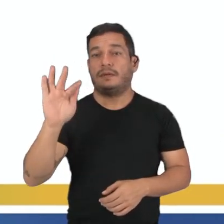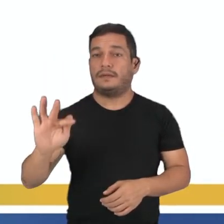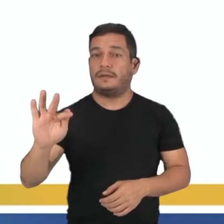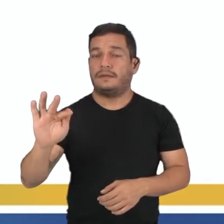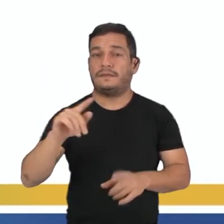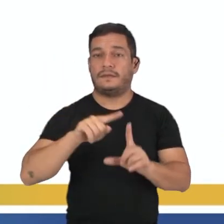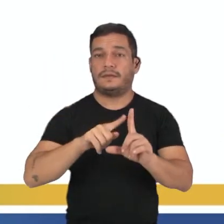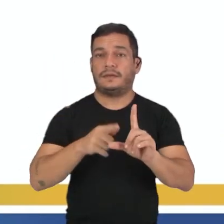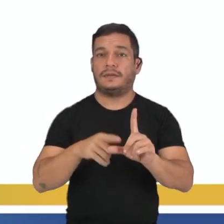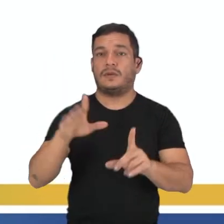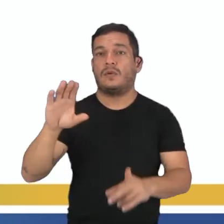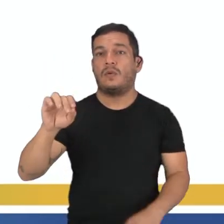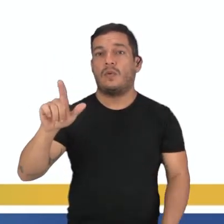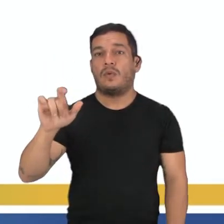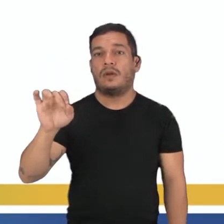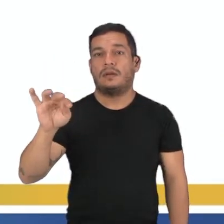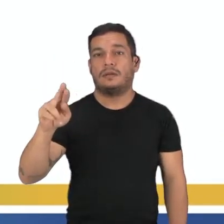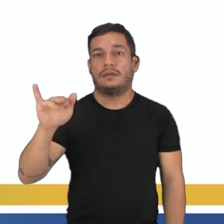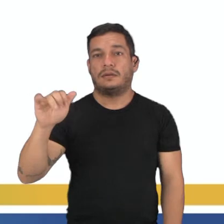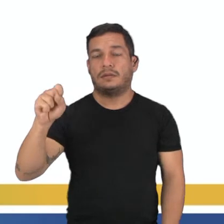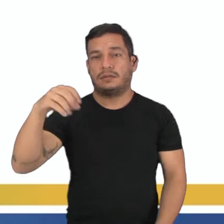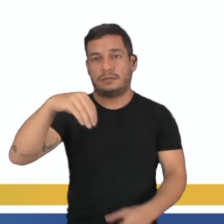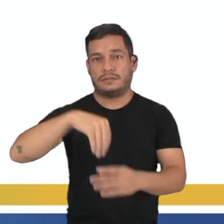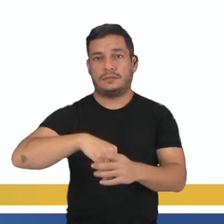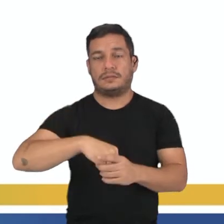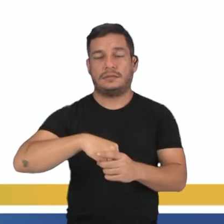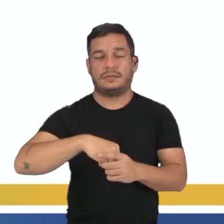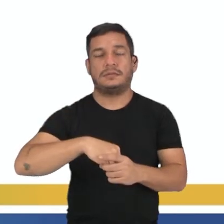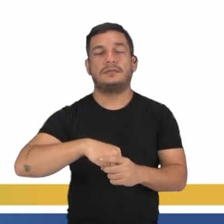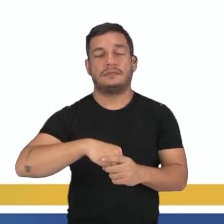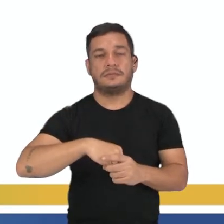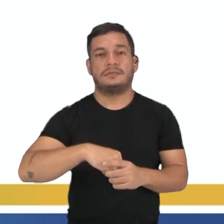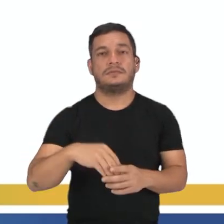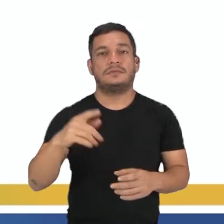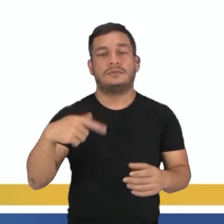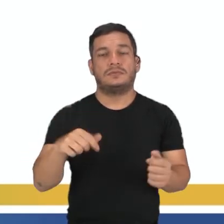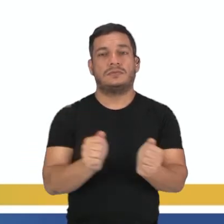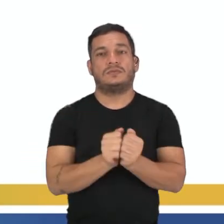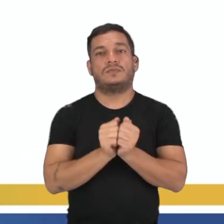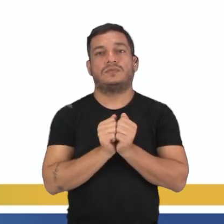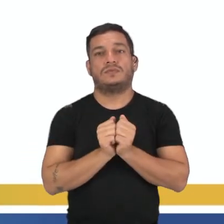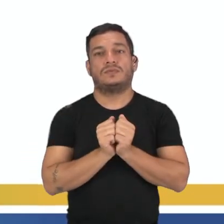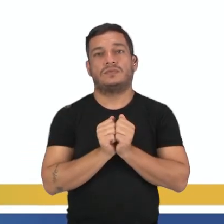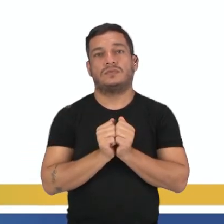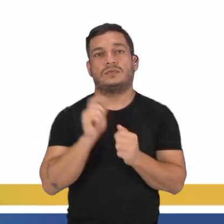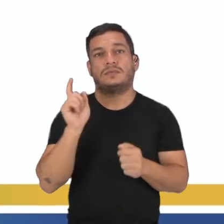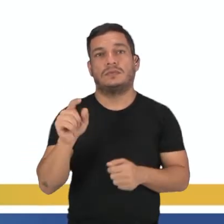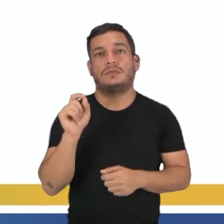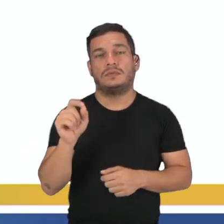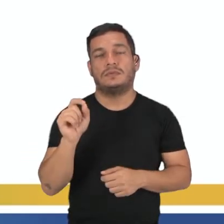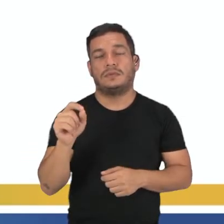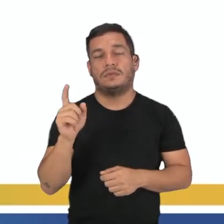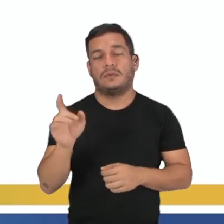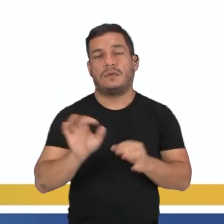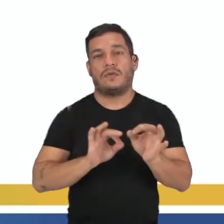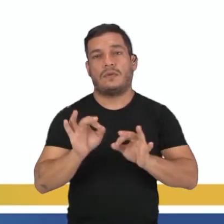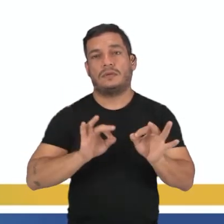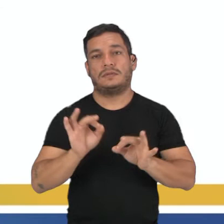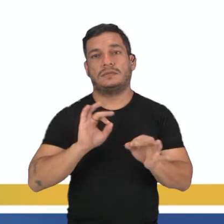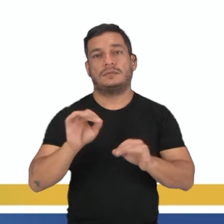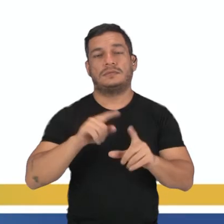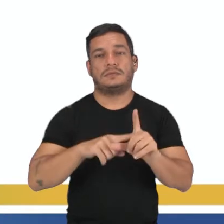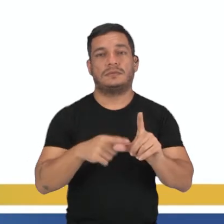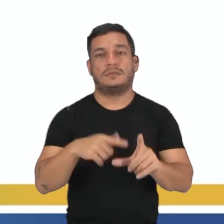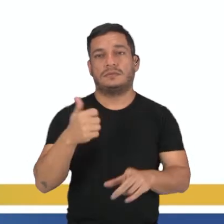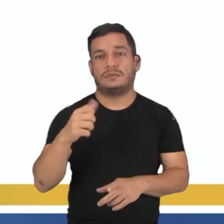F são colaterais internos, gente. Então, juntos, né, os ângulos colaterais, eles formam um ângulo